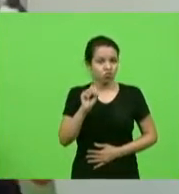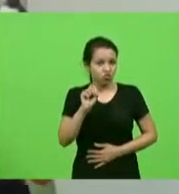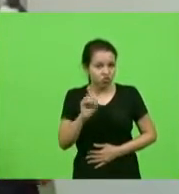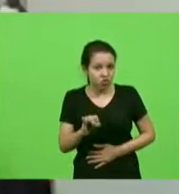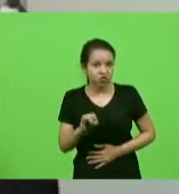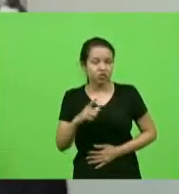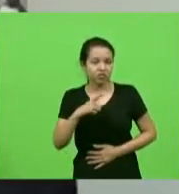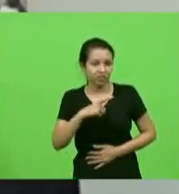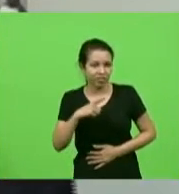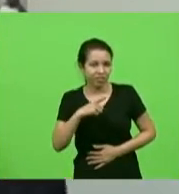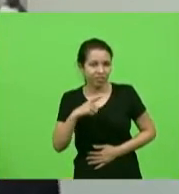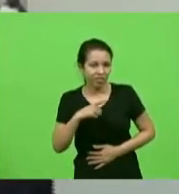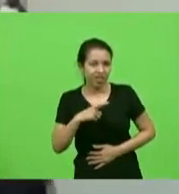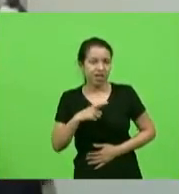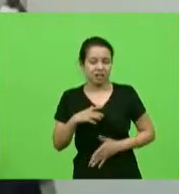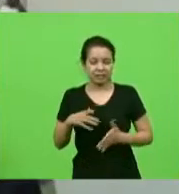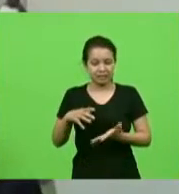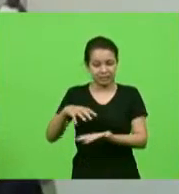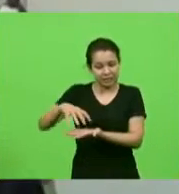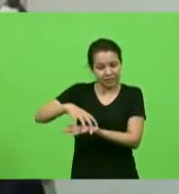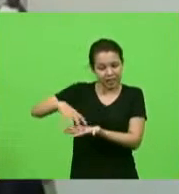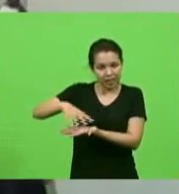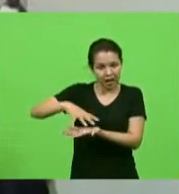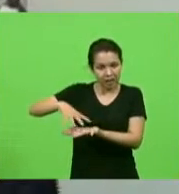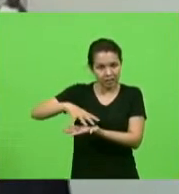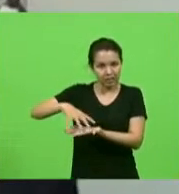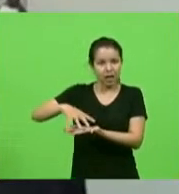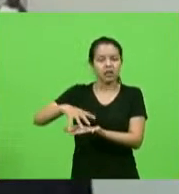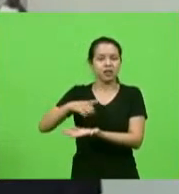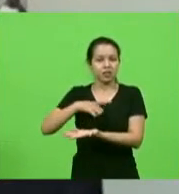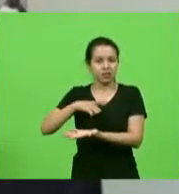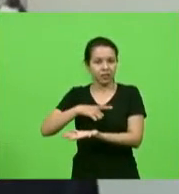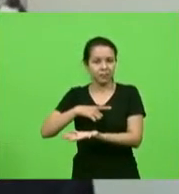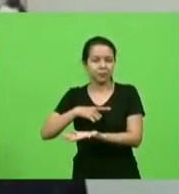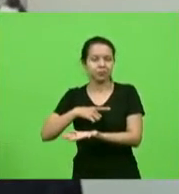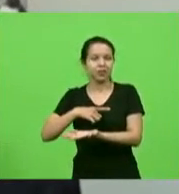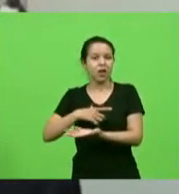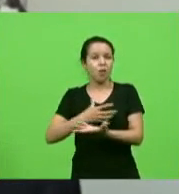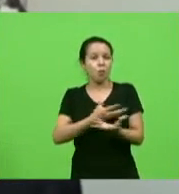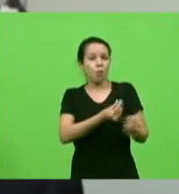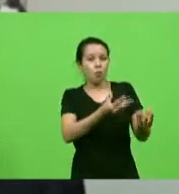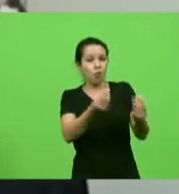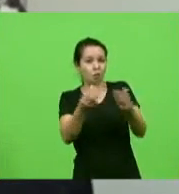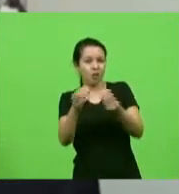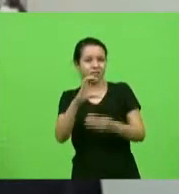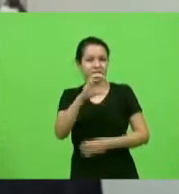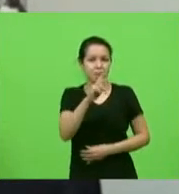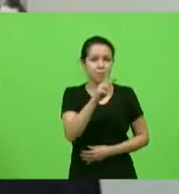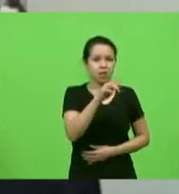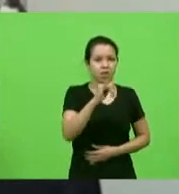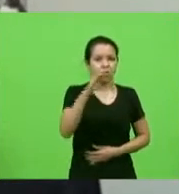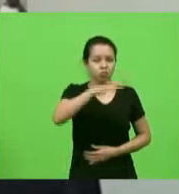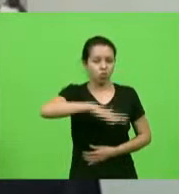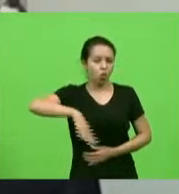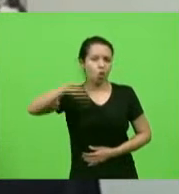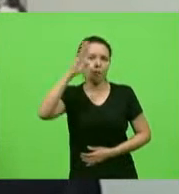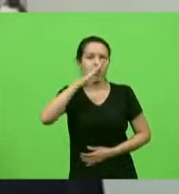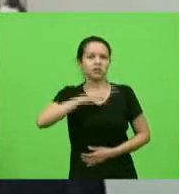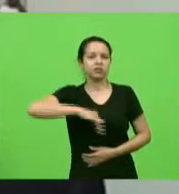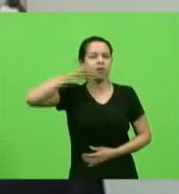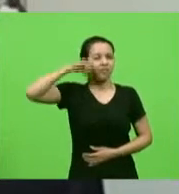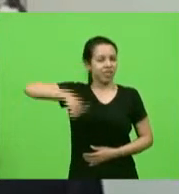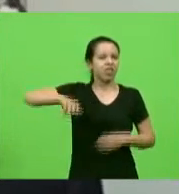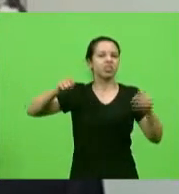de forma centralizada, várias CPIs pelo Brasil seriam evitadas